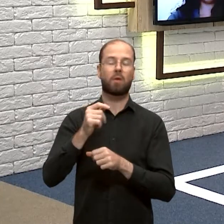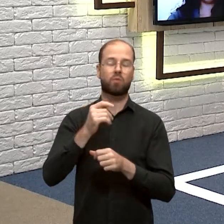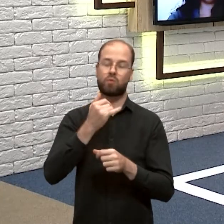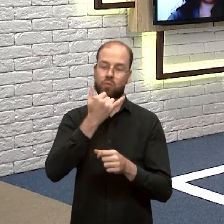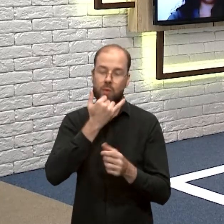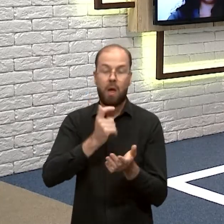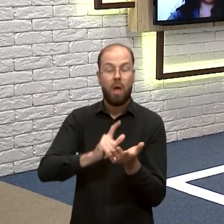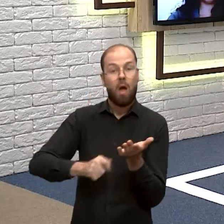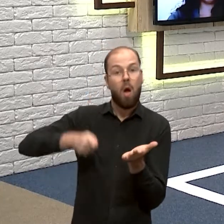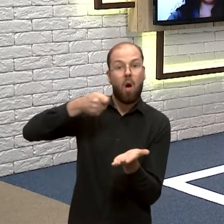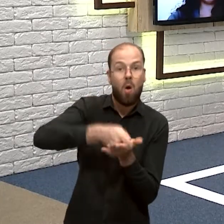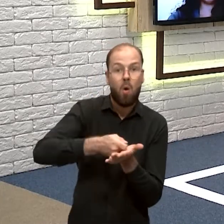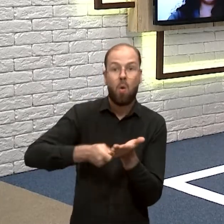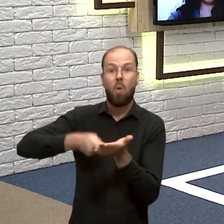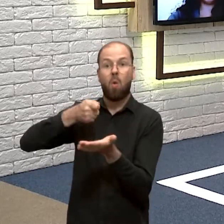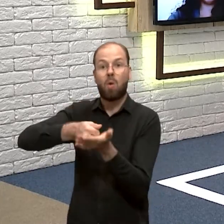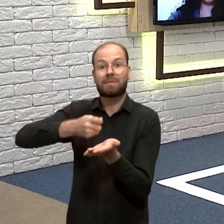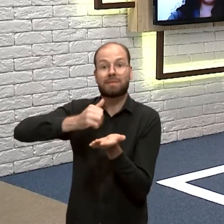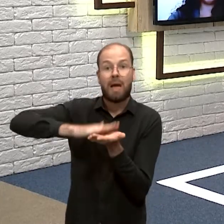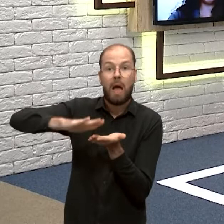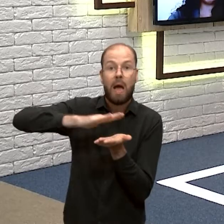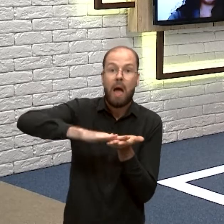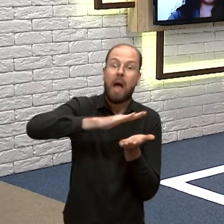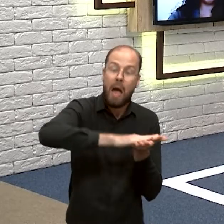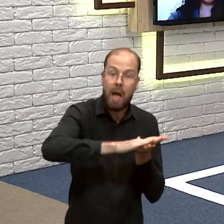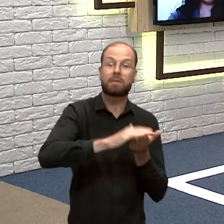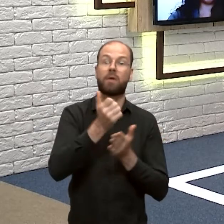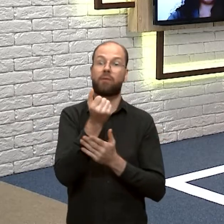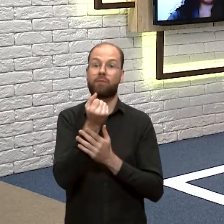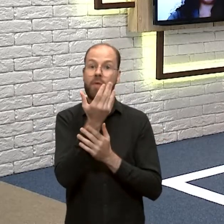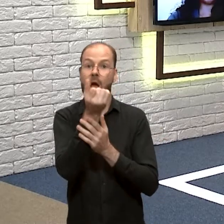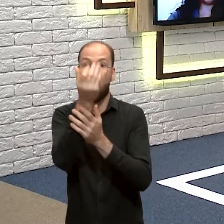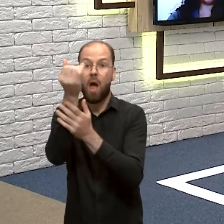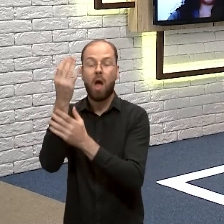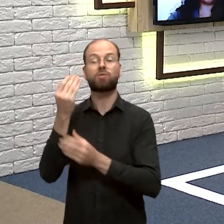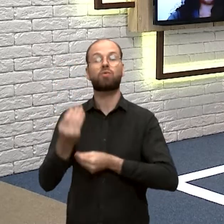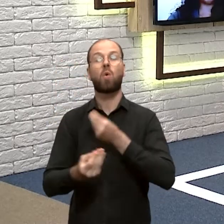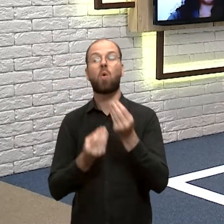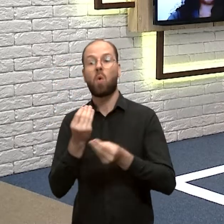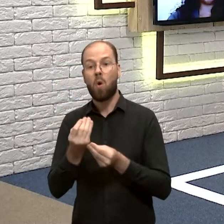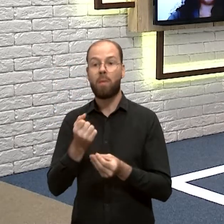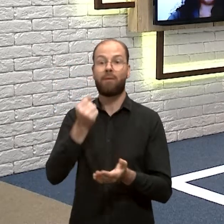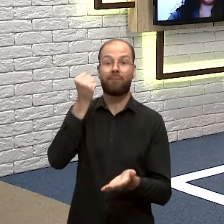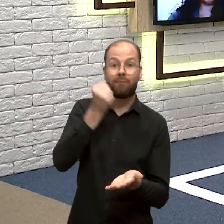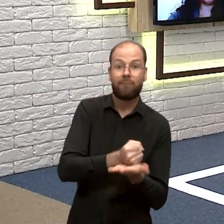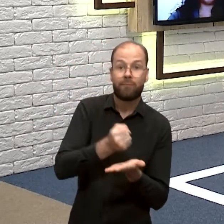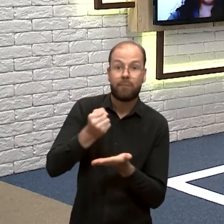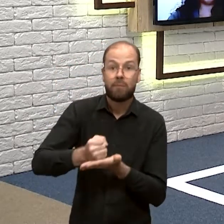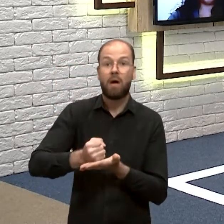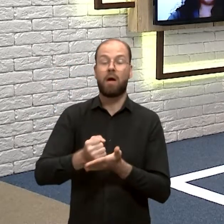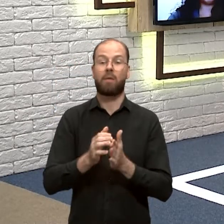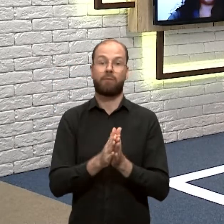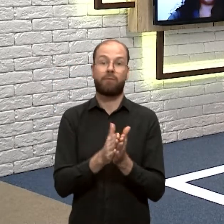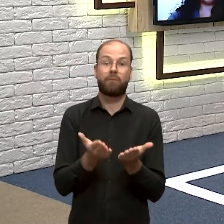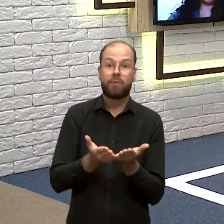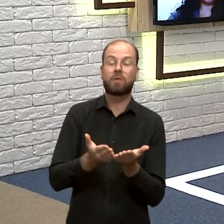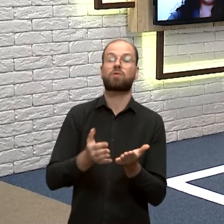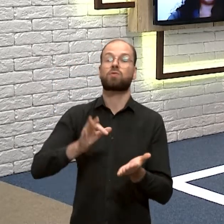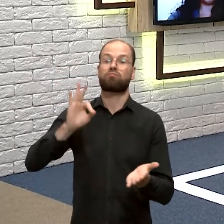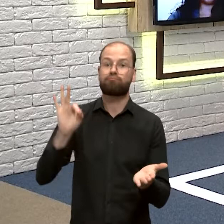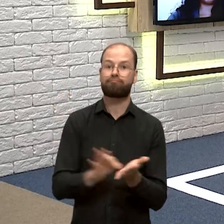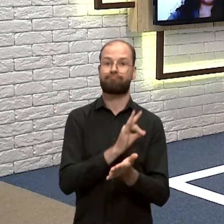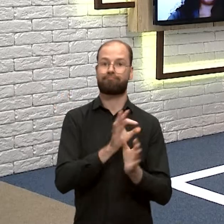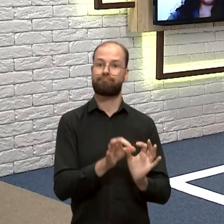viagem, caso haja necessidade de visto, né, também para os países, isso é coberto pelas bolsas? Explica para a gente.